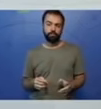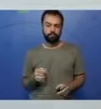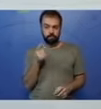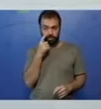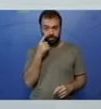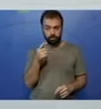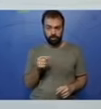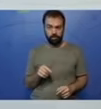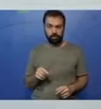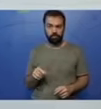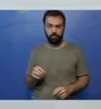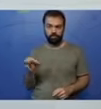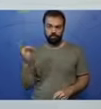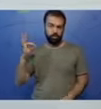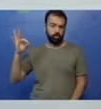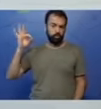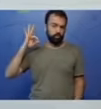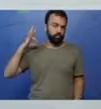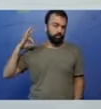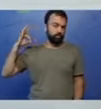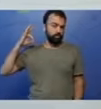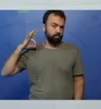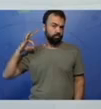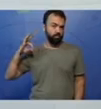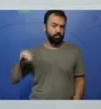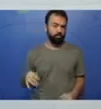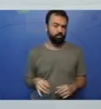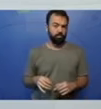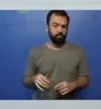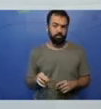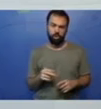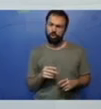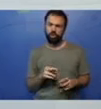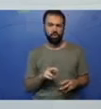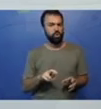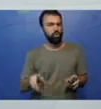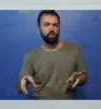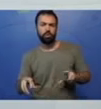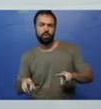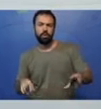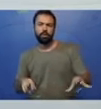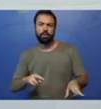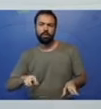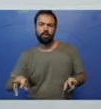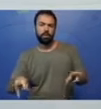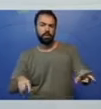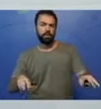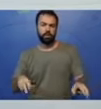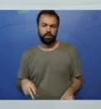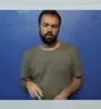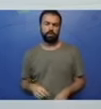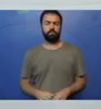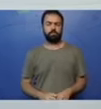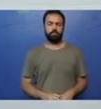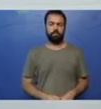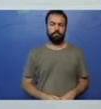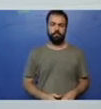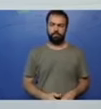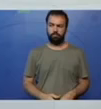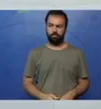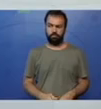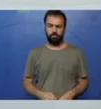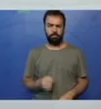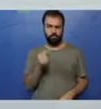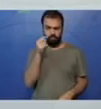sistema respiratório, digestório e hormonal, mas com diferenças muito maiores do que comparado com um gato,